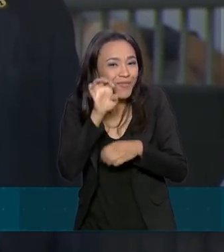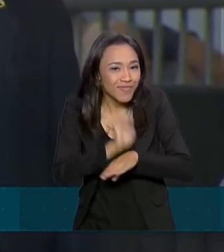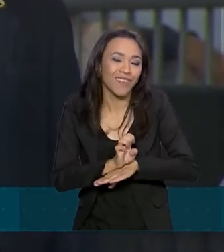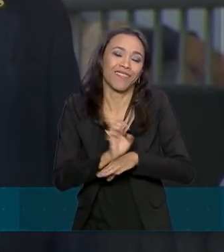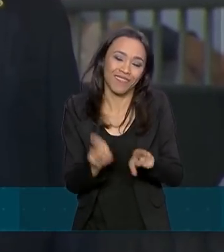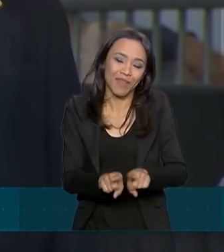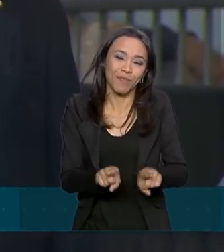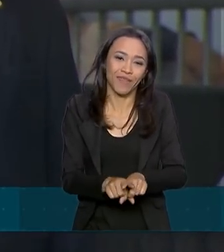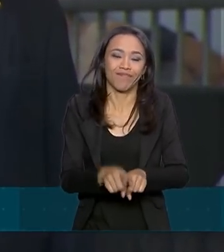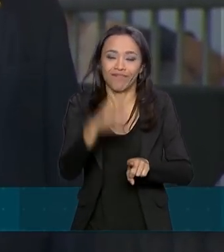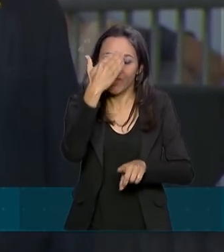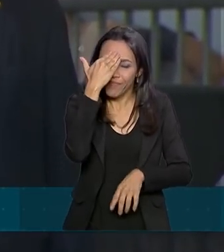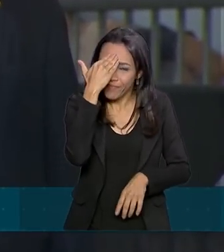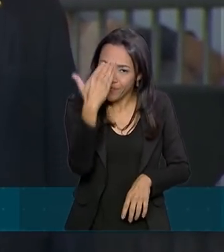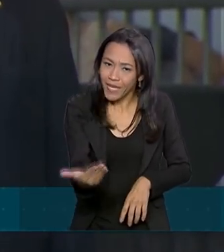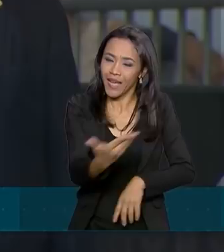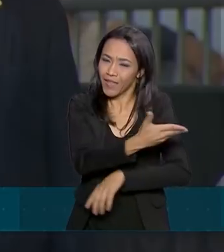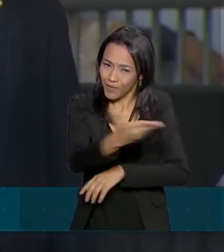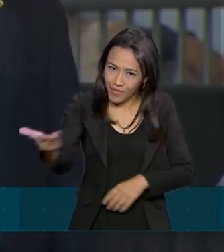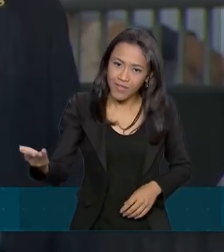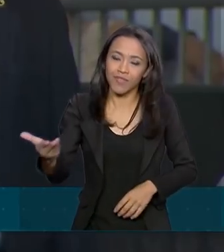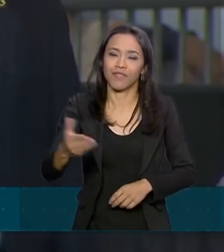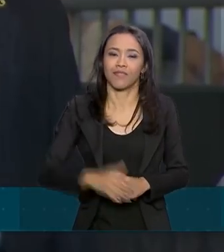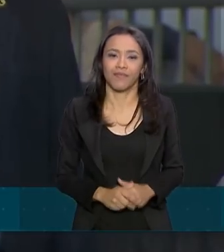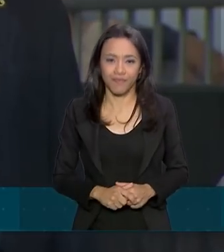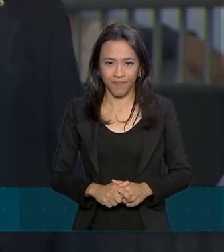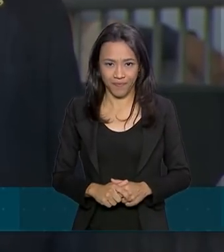também. Meu muito obrigado a todos vocês.